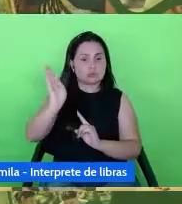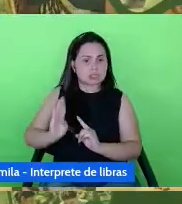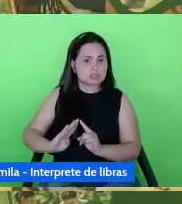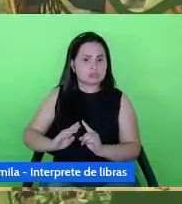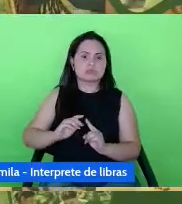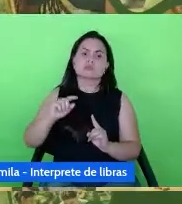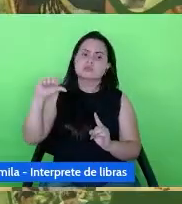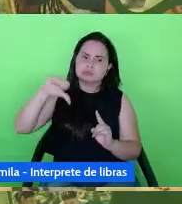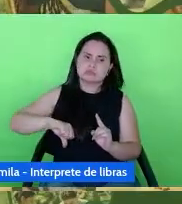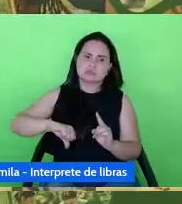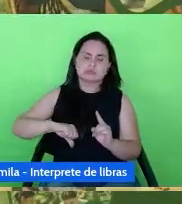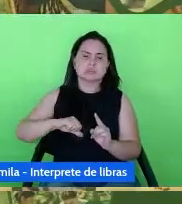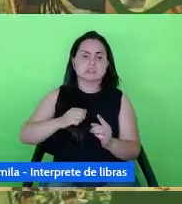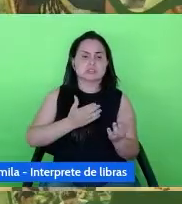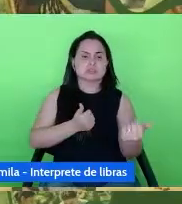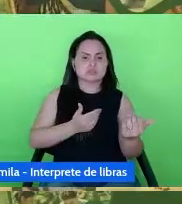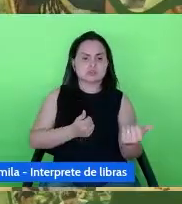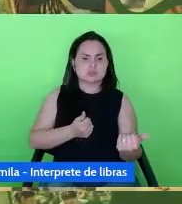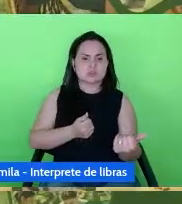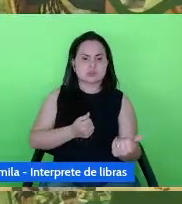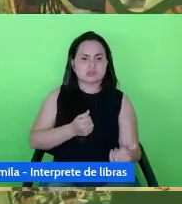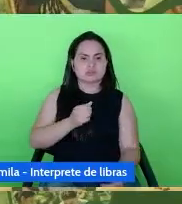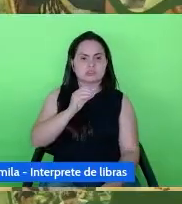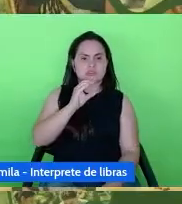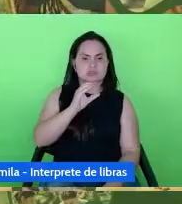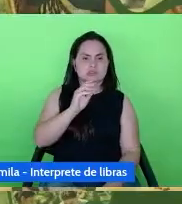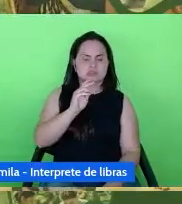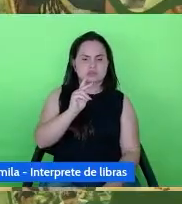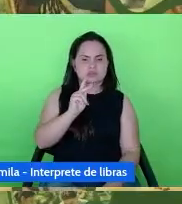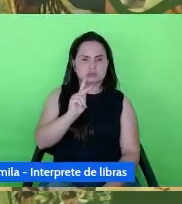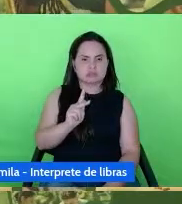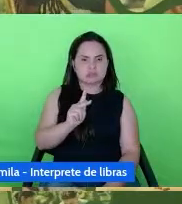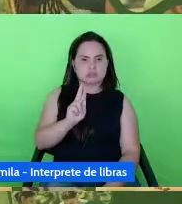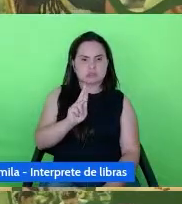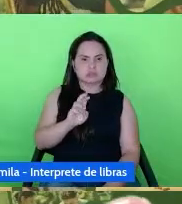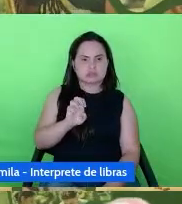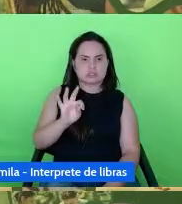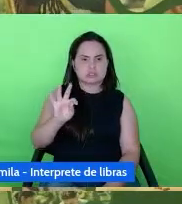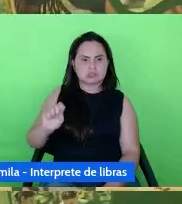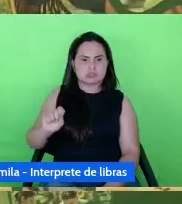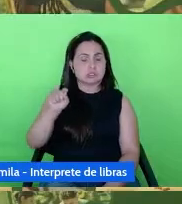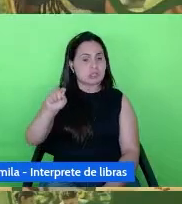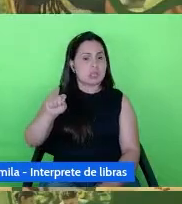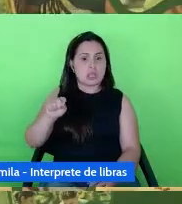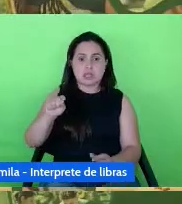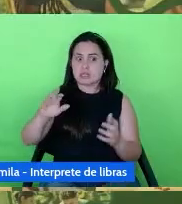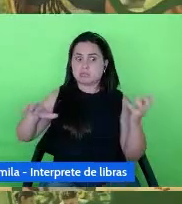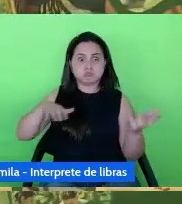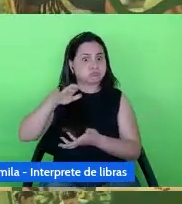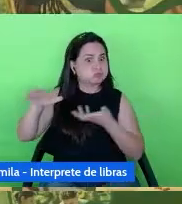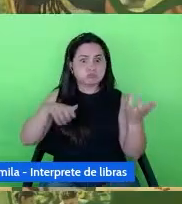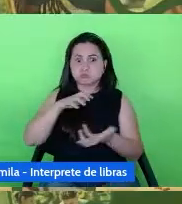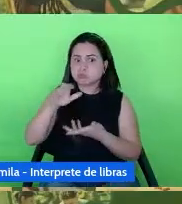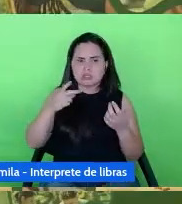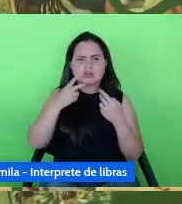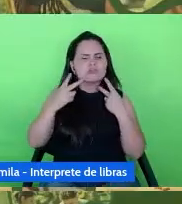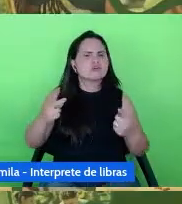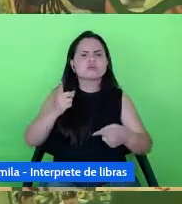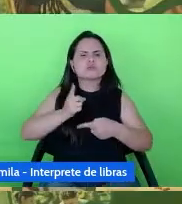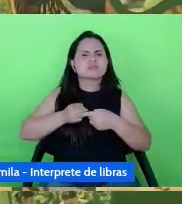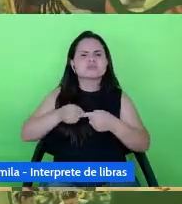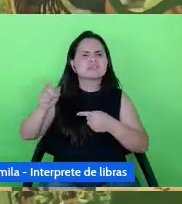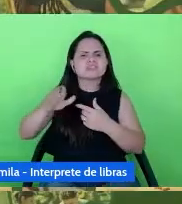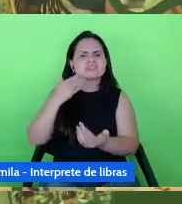injustamente. A jovem sueca Greta Thunberg. Ela se rebelou, pessoal. Ela virou e falou, olha, por que a escola